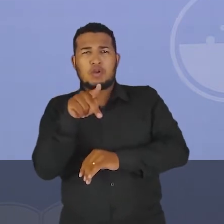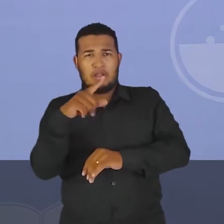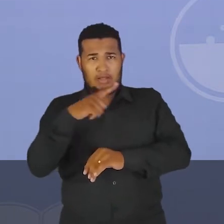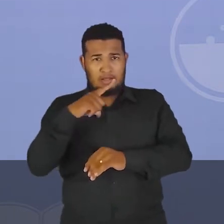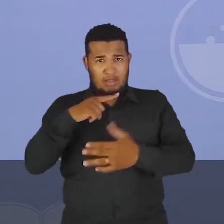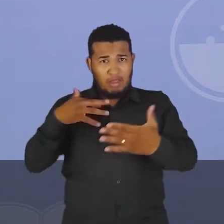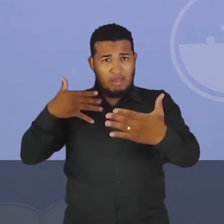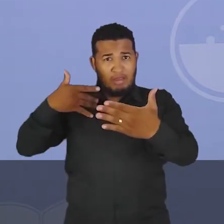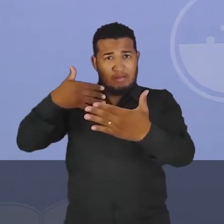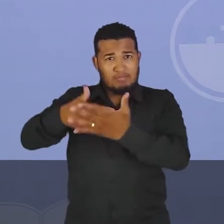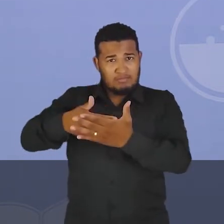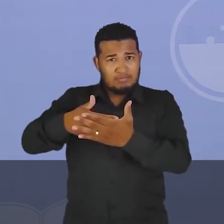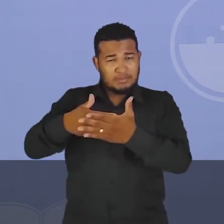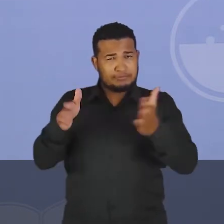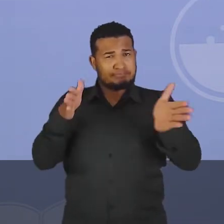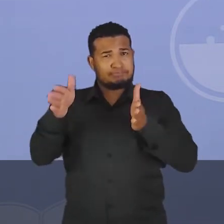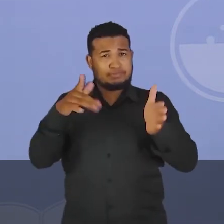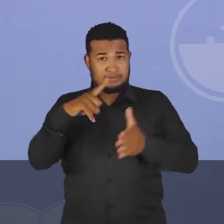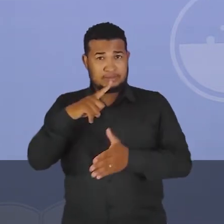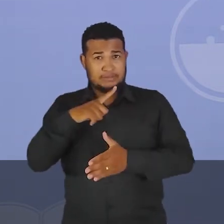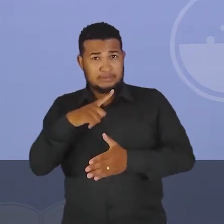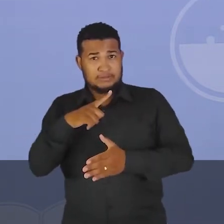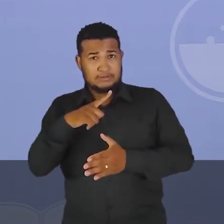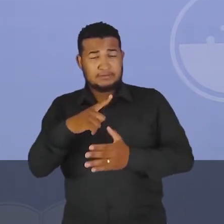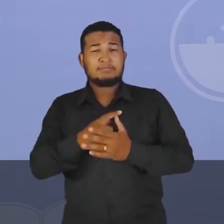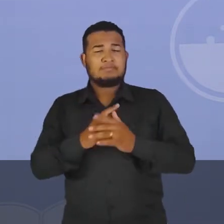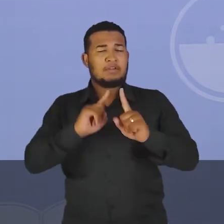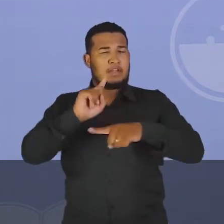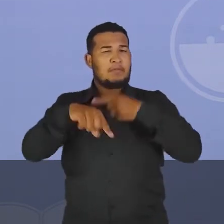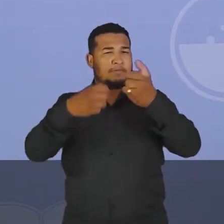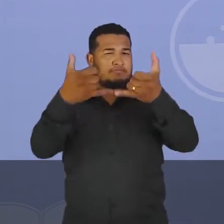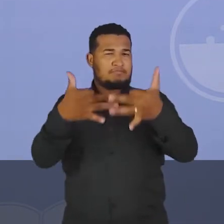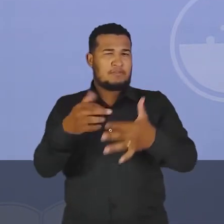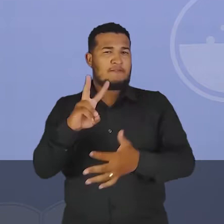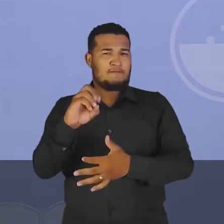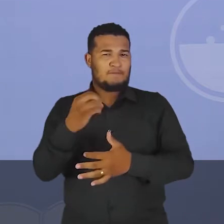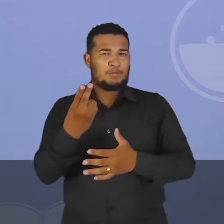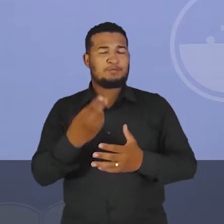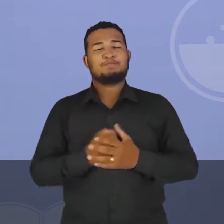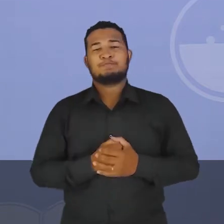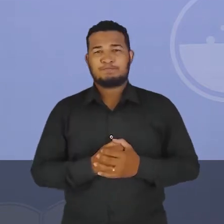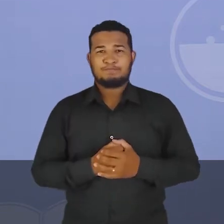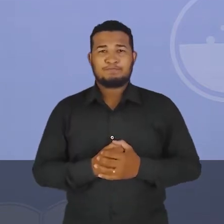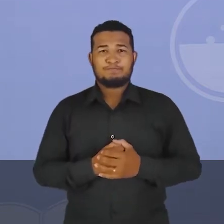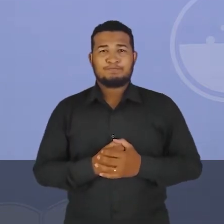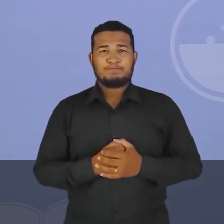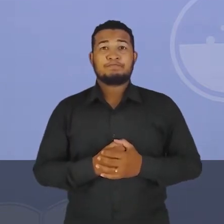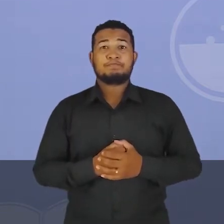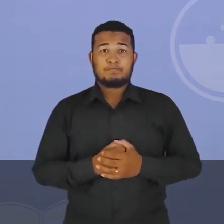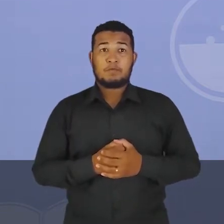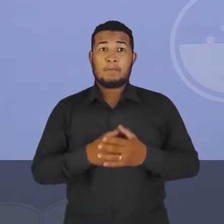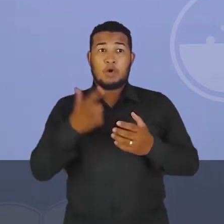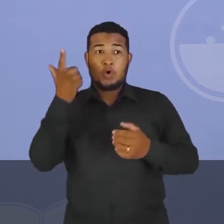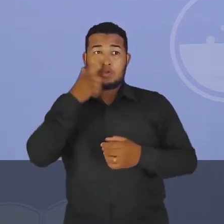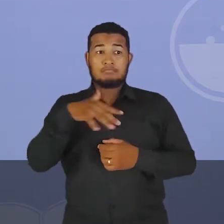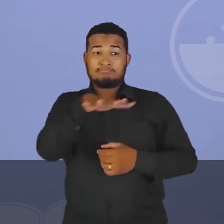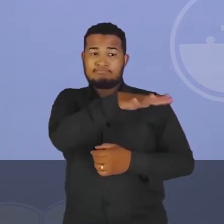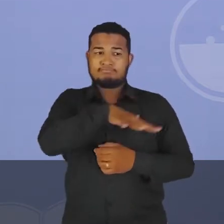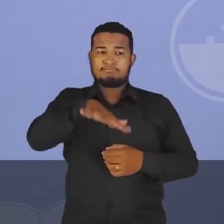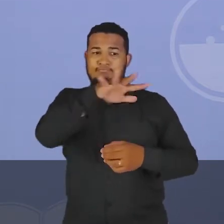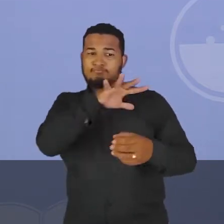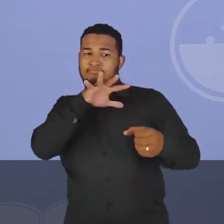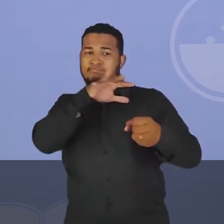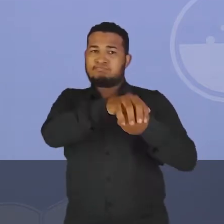existem monumentos dessa época? Eu vou falar para vocês um pouquinho sobre isso daqui a pouco. Bom, para colonizar a terra, Vasco